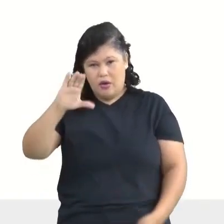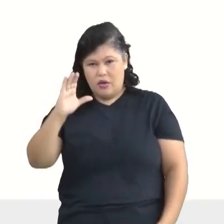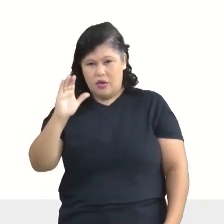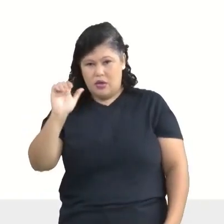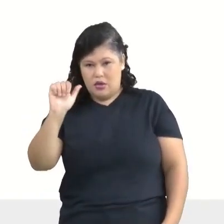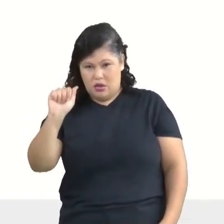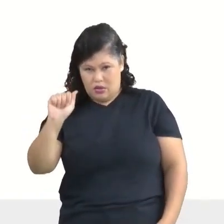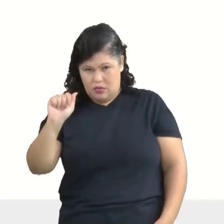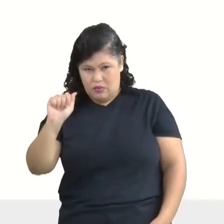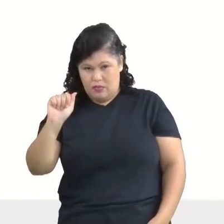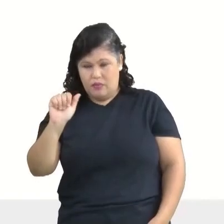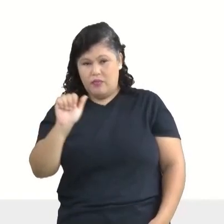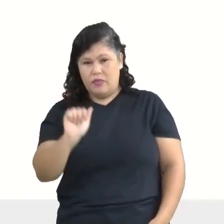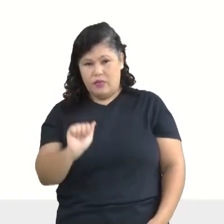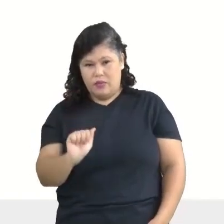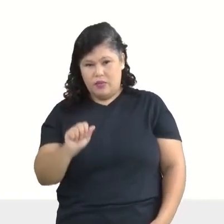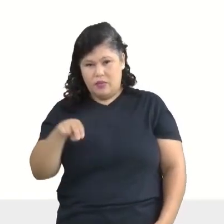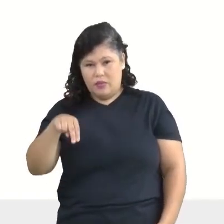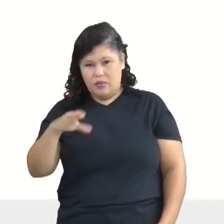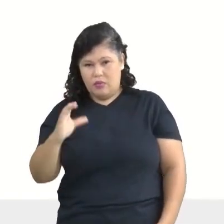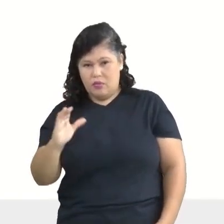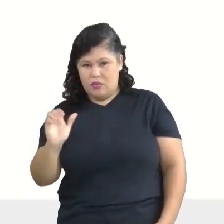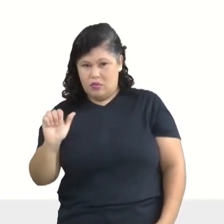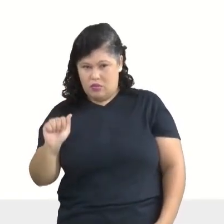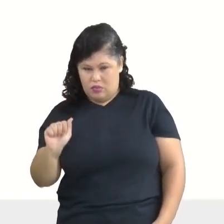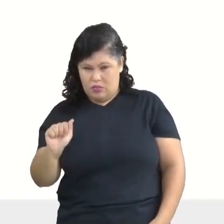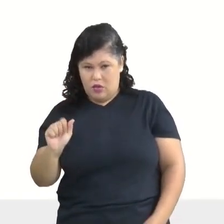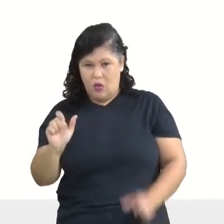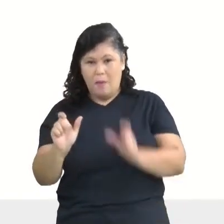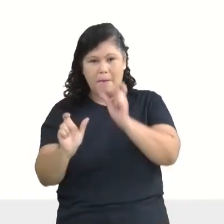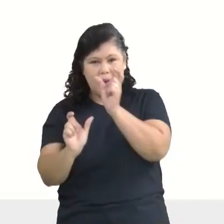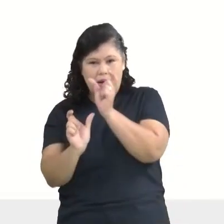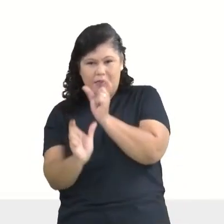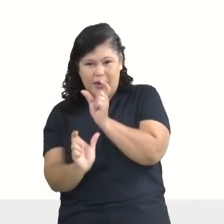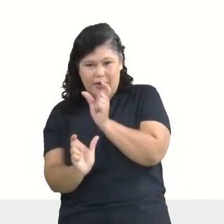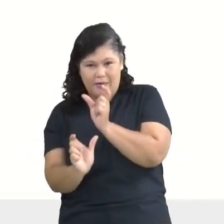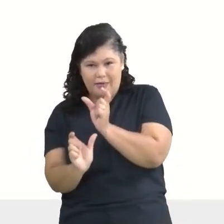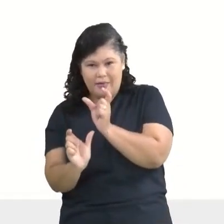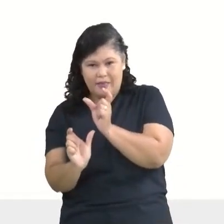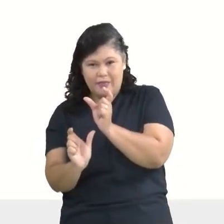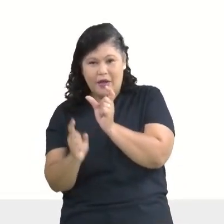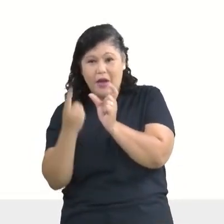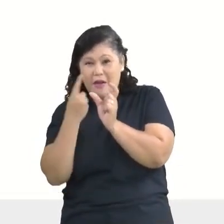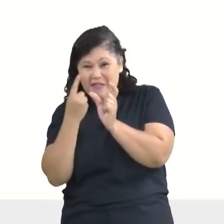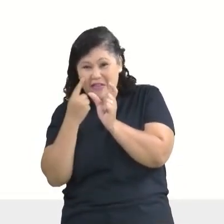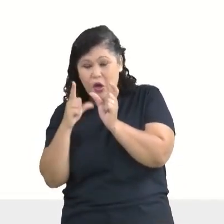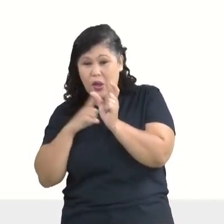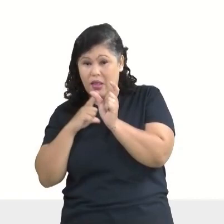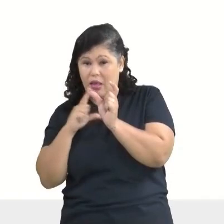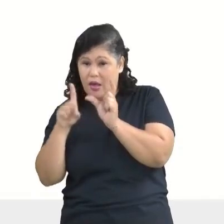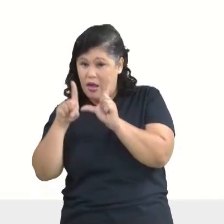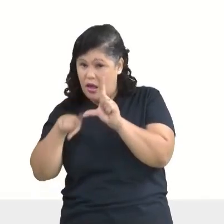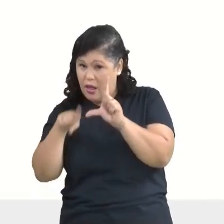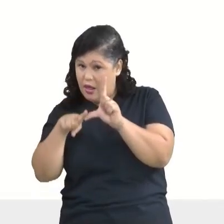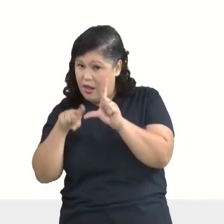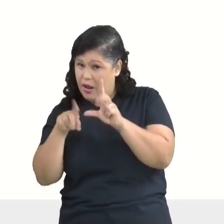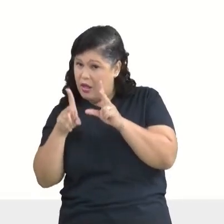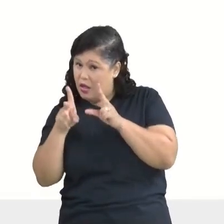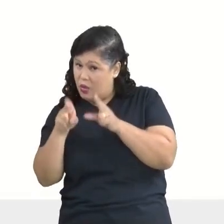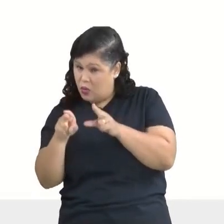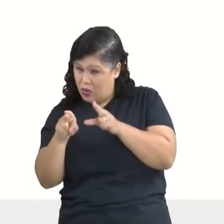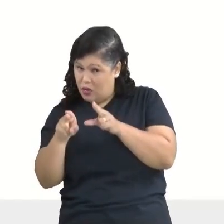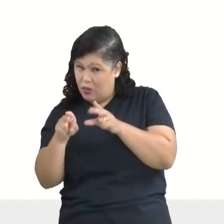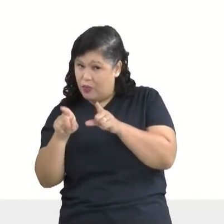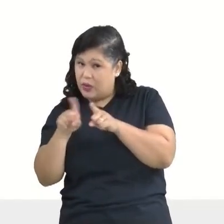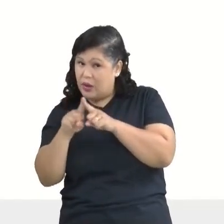cedilha A, A-N, C cedilha A, na palavra balança e na palavra esperança.